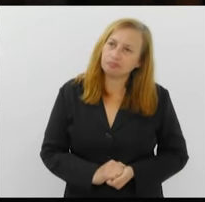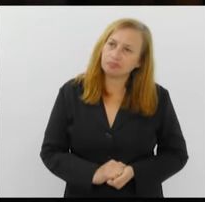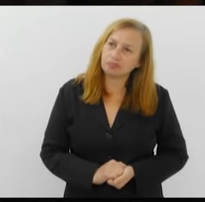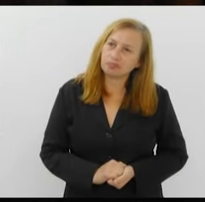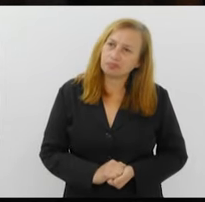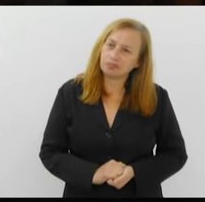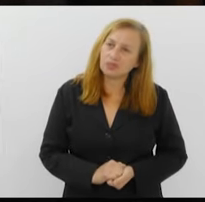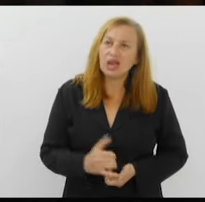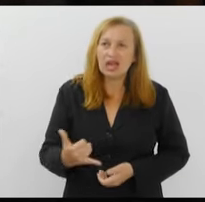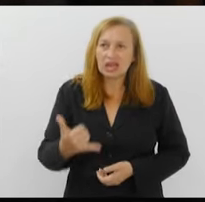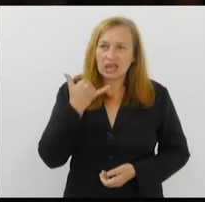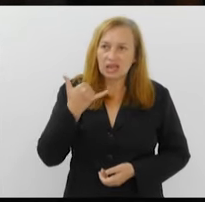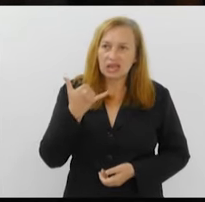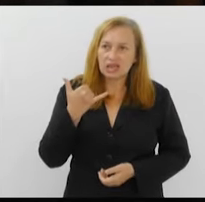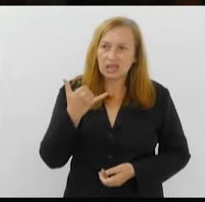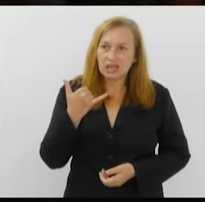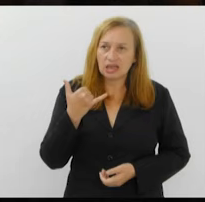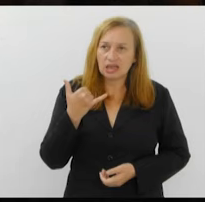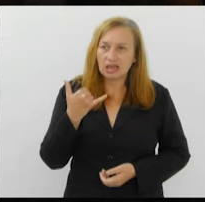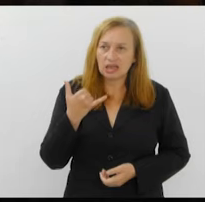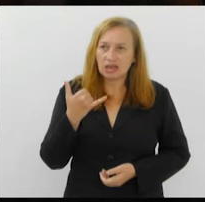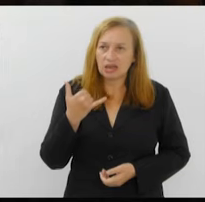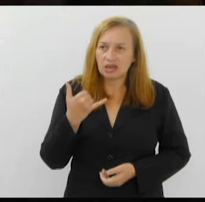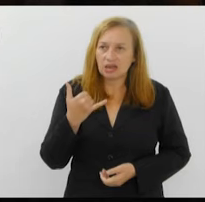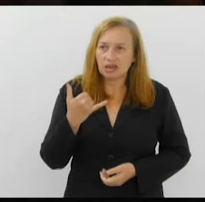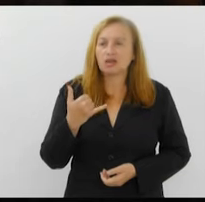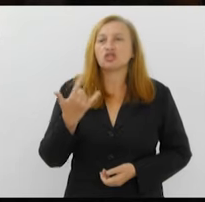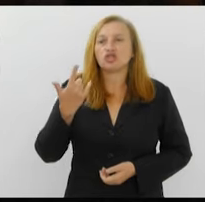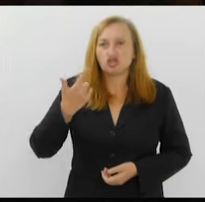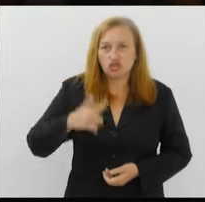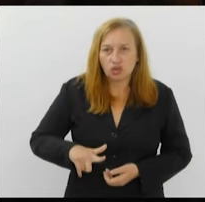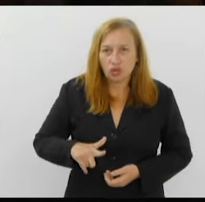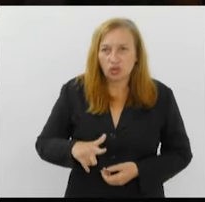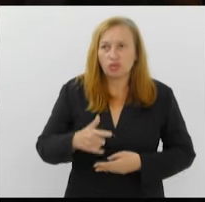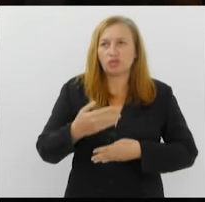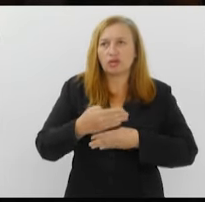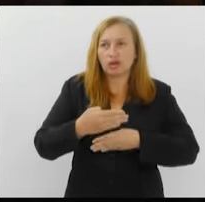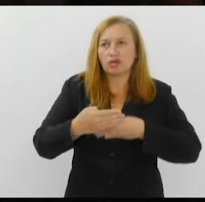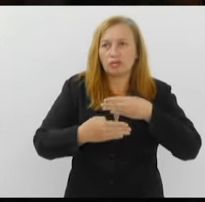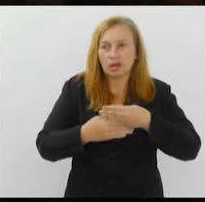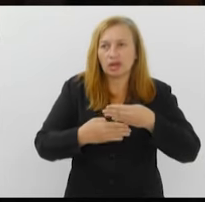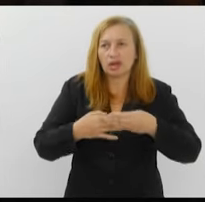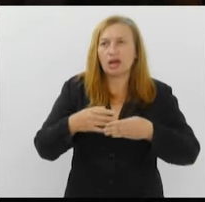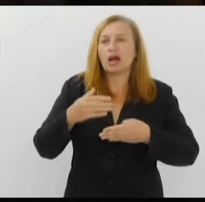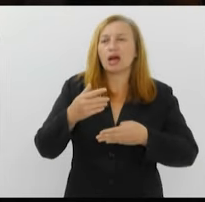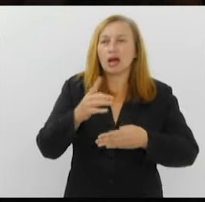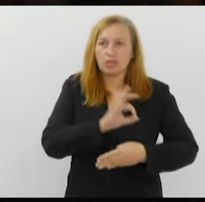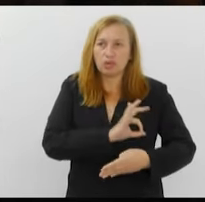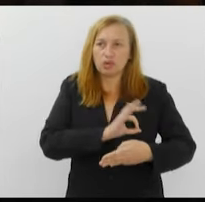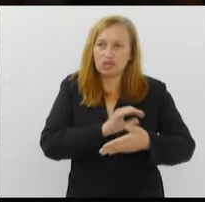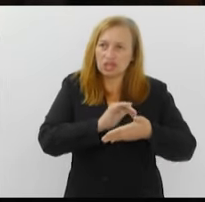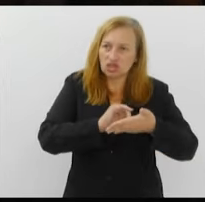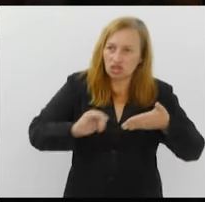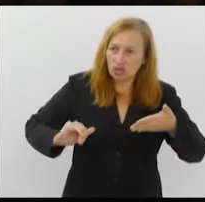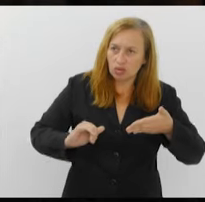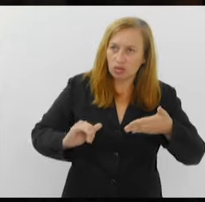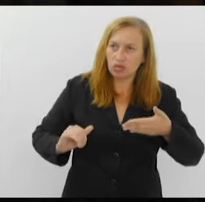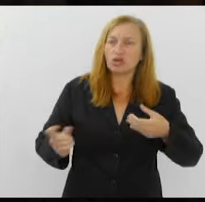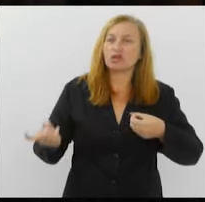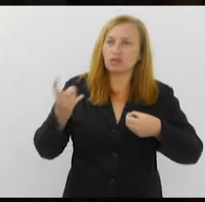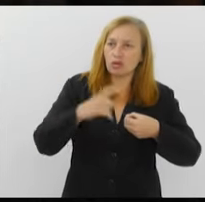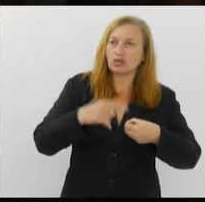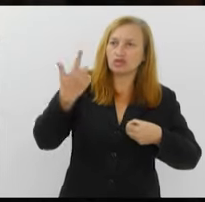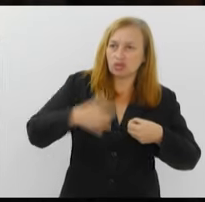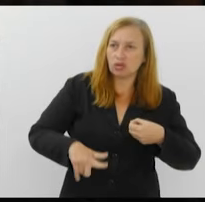disco denúncia e coloque lá. Colocaram de novo a barricada. A polícia tirou e colocaram. Porque o